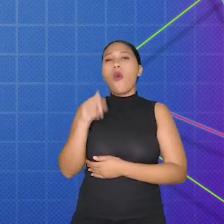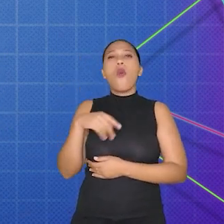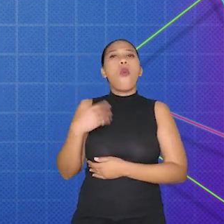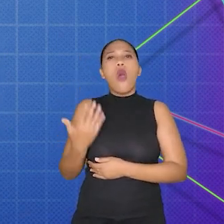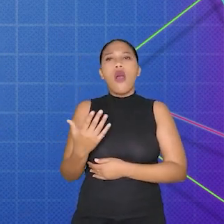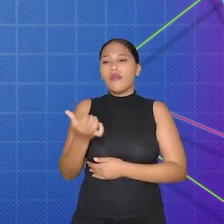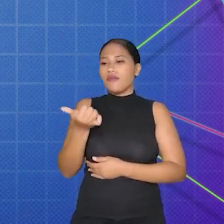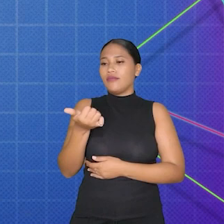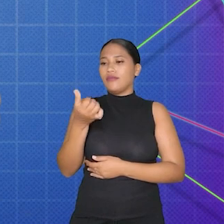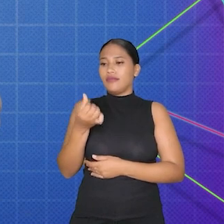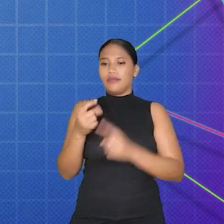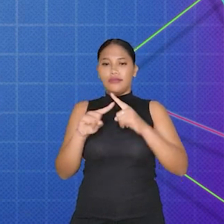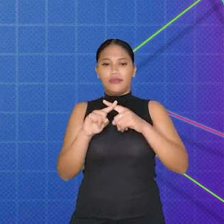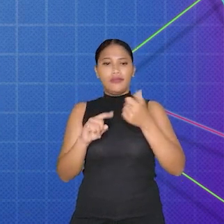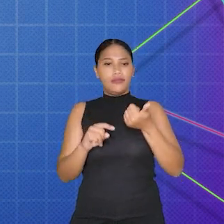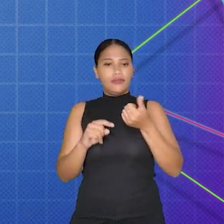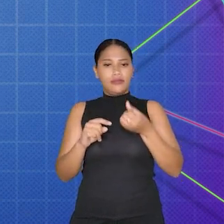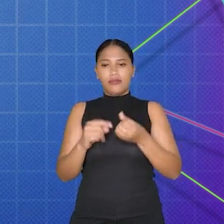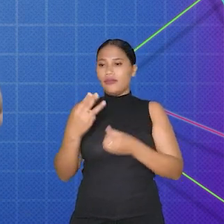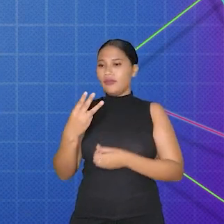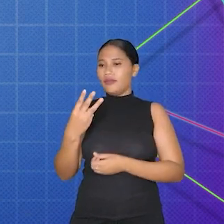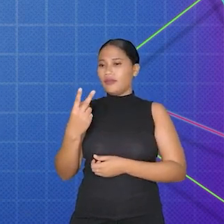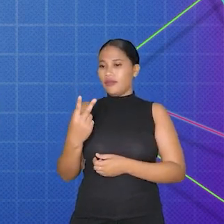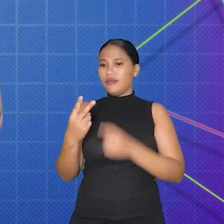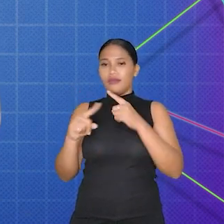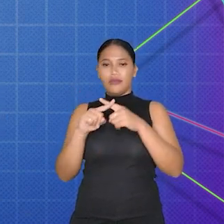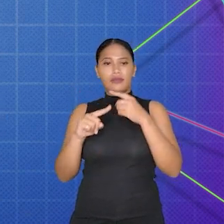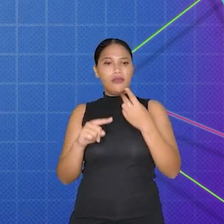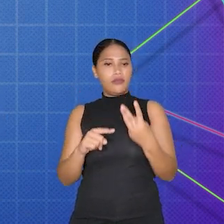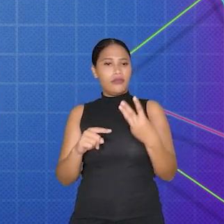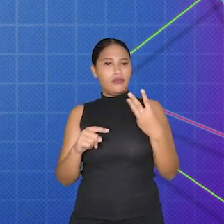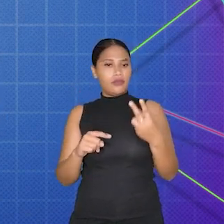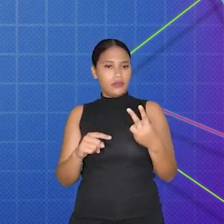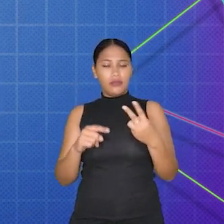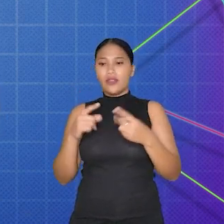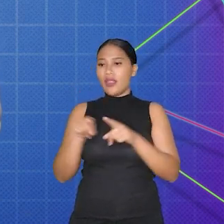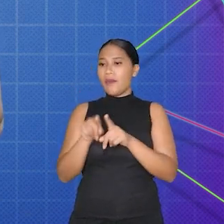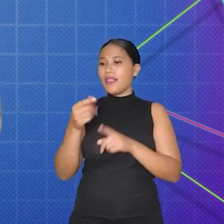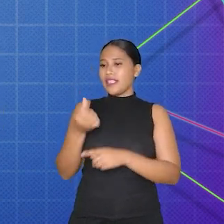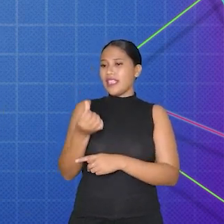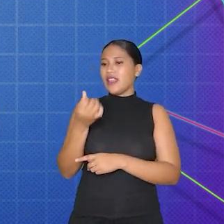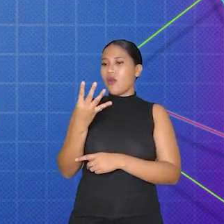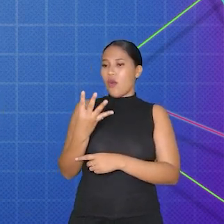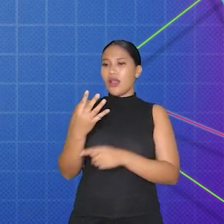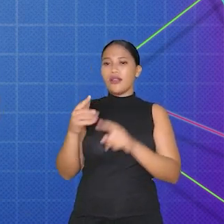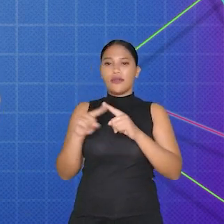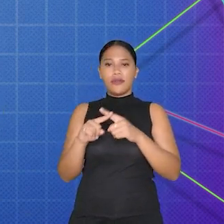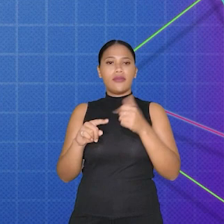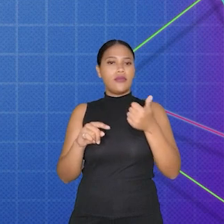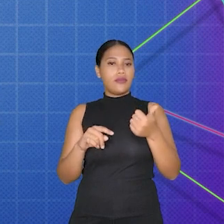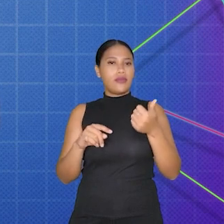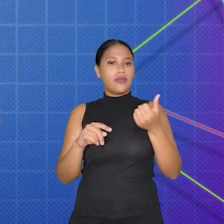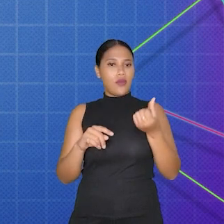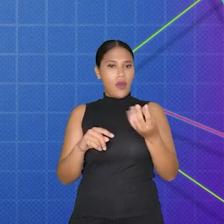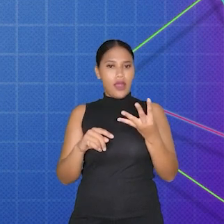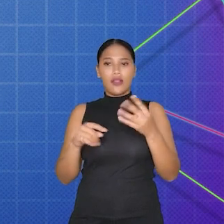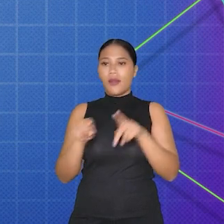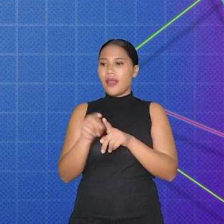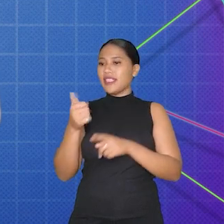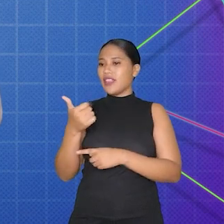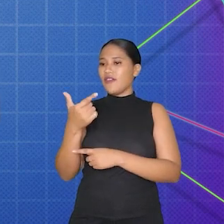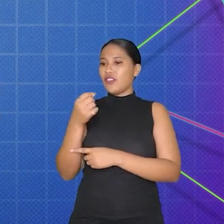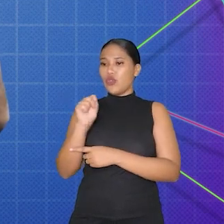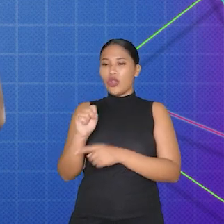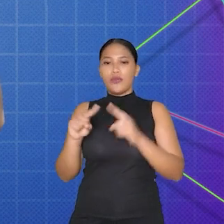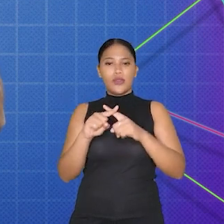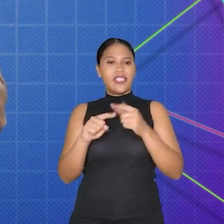para pixel art são 16 por 16, 32 por 32, 64 por 64 e 128 por